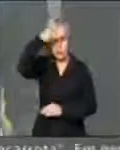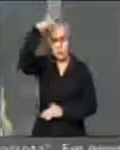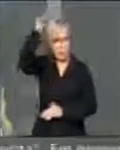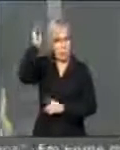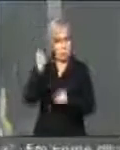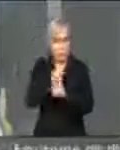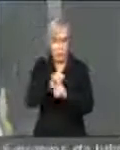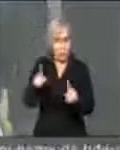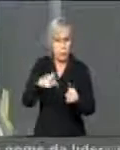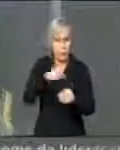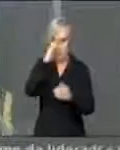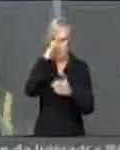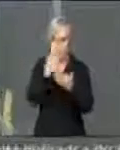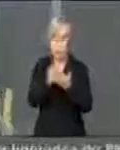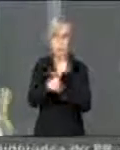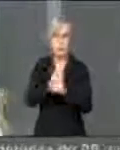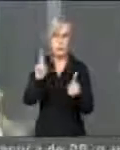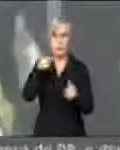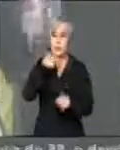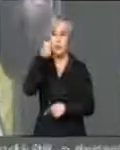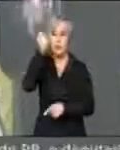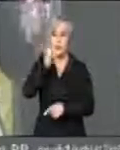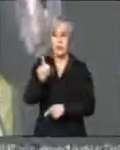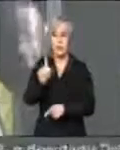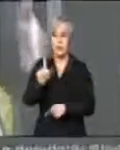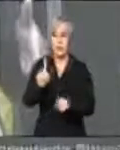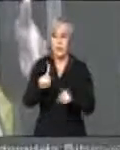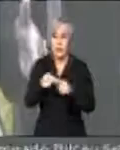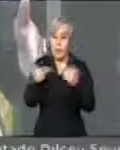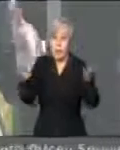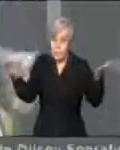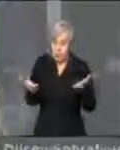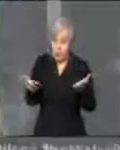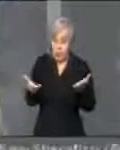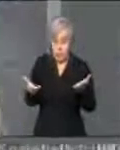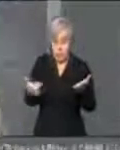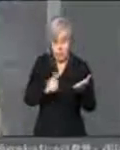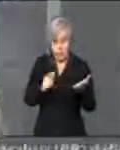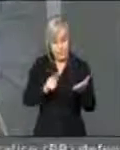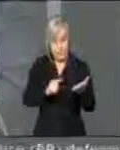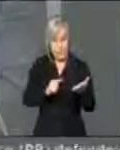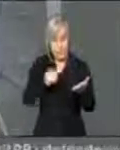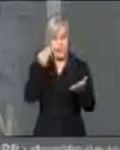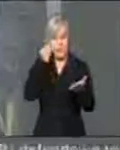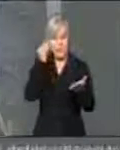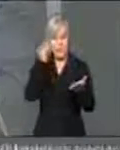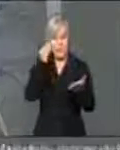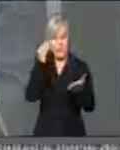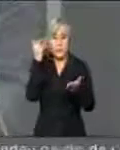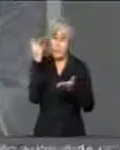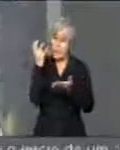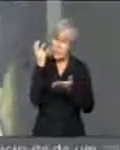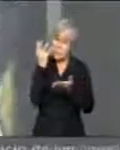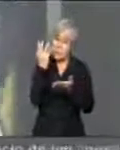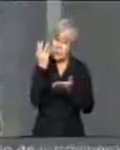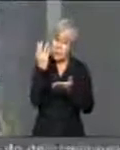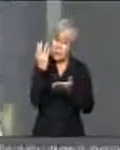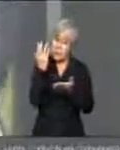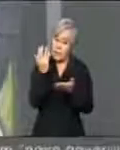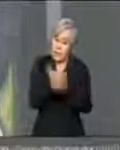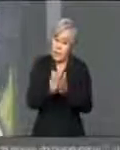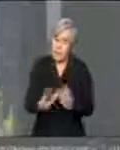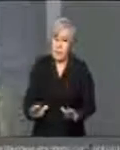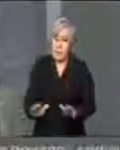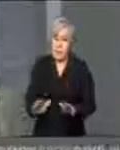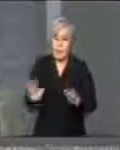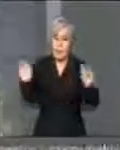Temer. Eu não acredito que é o melhor para o Brasil. Mas se é o que nós temos para esse momento, para tirar o país desse buraco, desse fosso